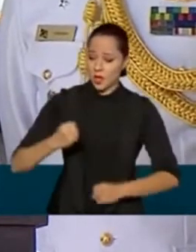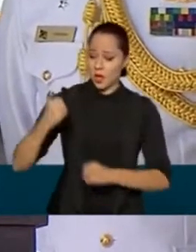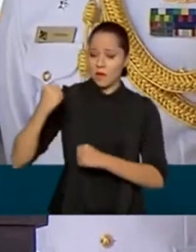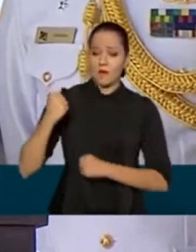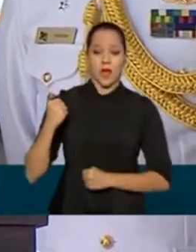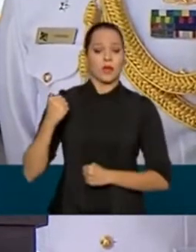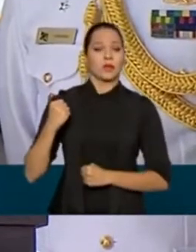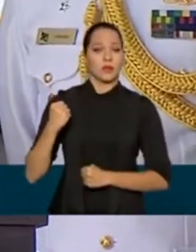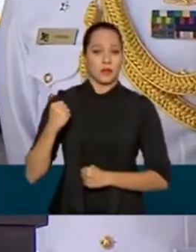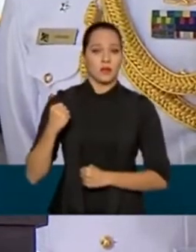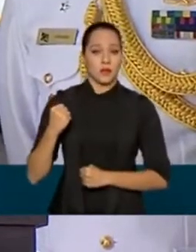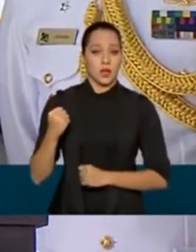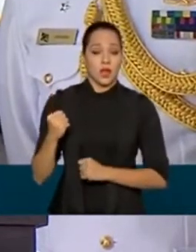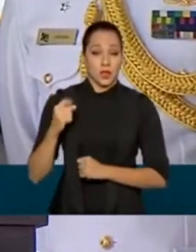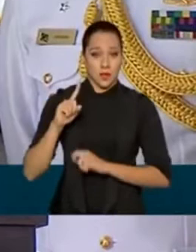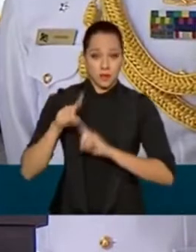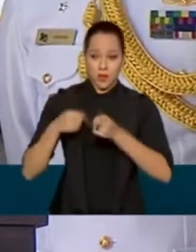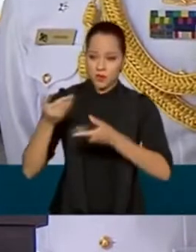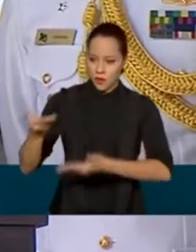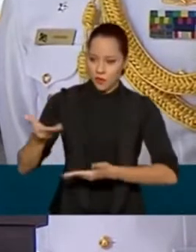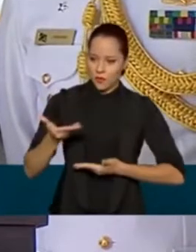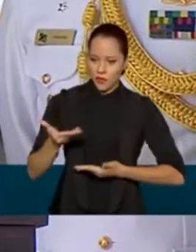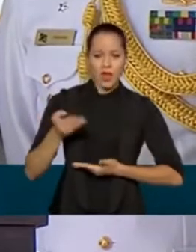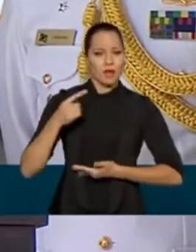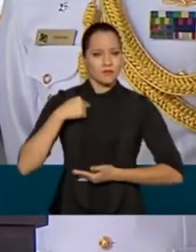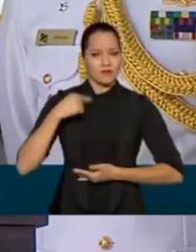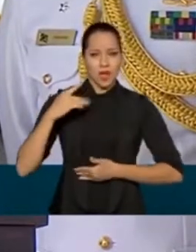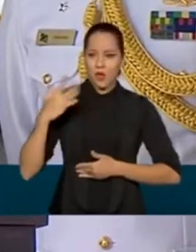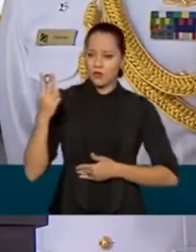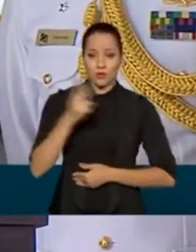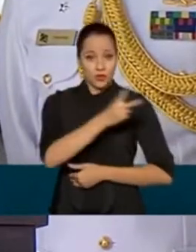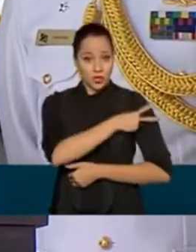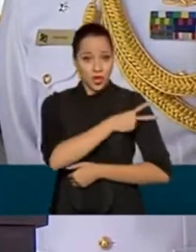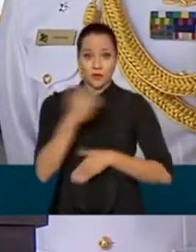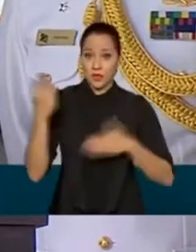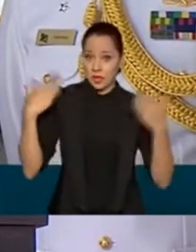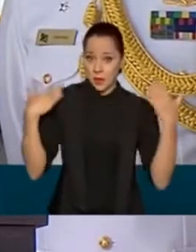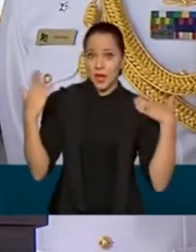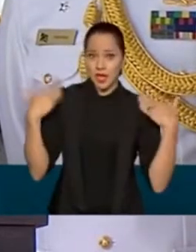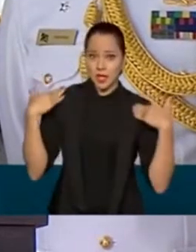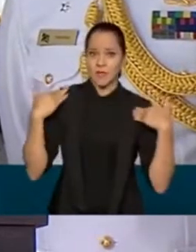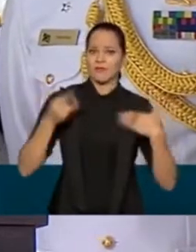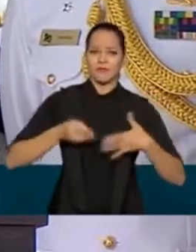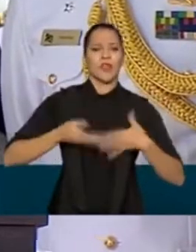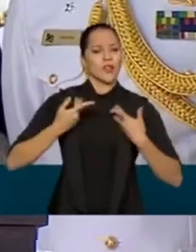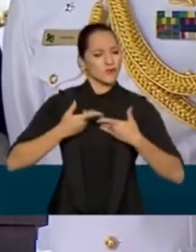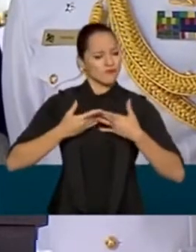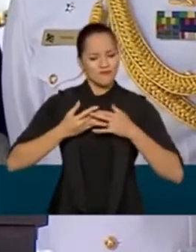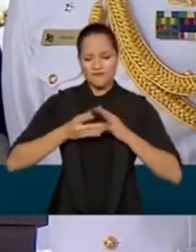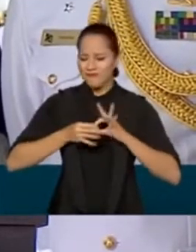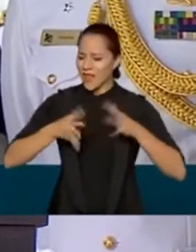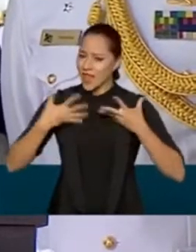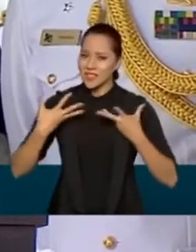ao ser convidado para comandar a Marinha, a todo pano aceitei a missão.